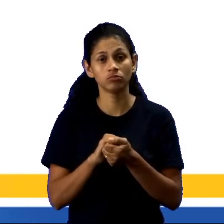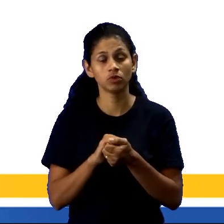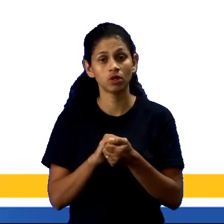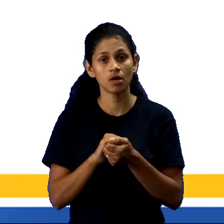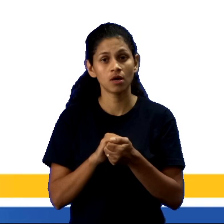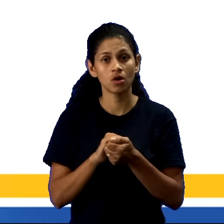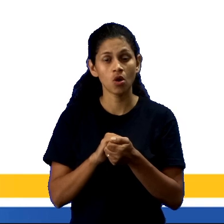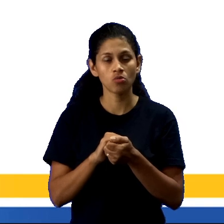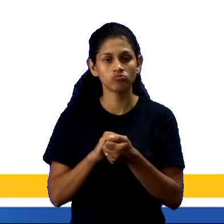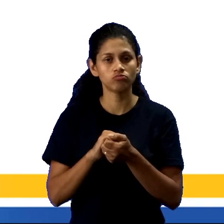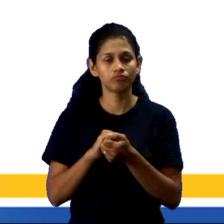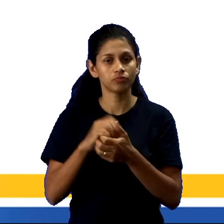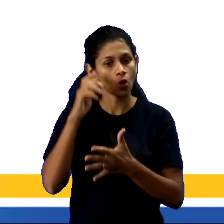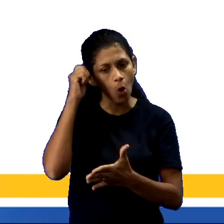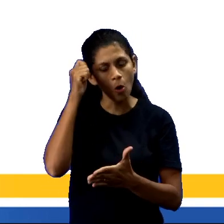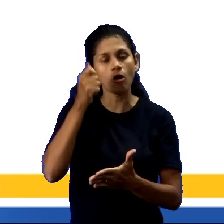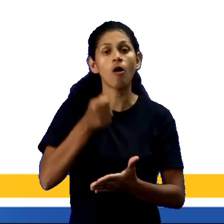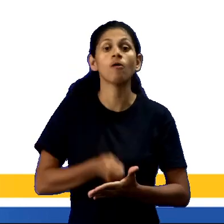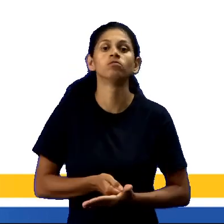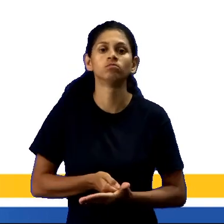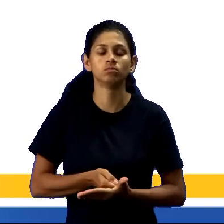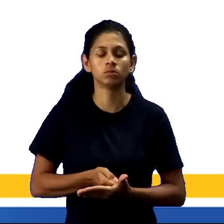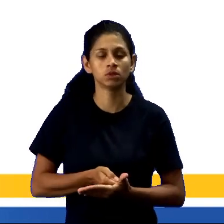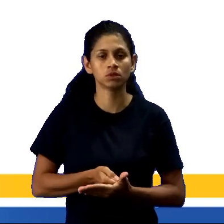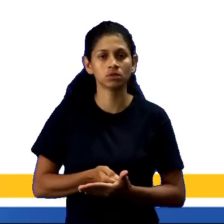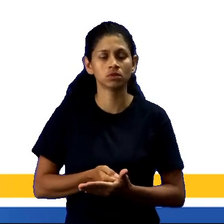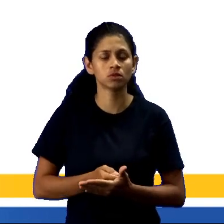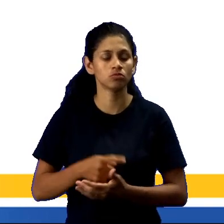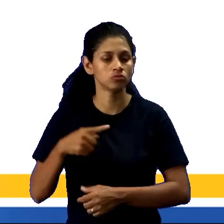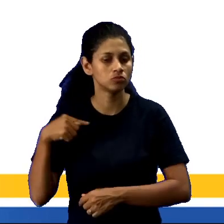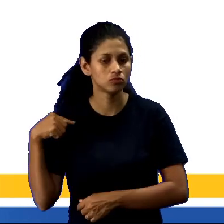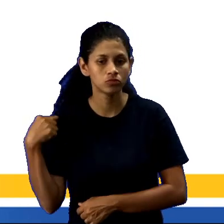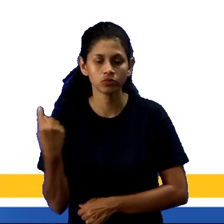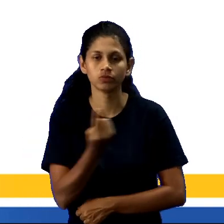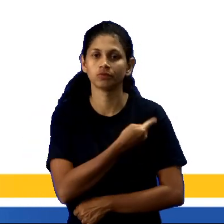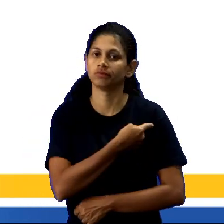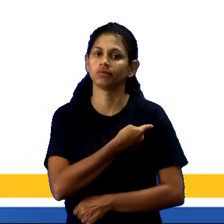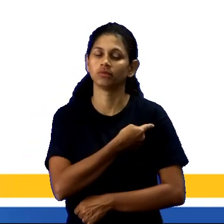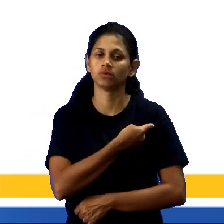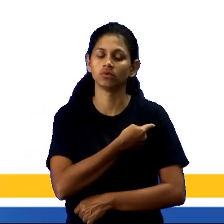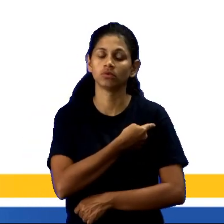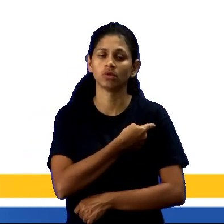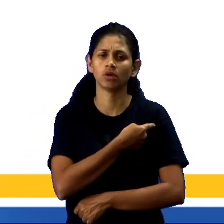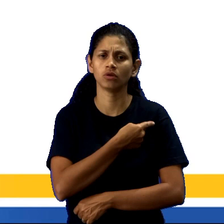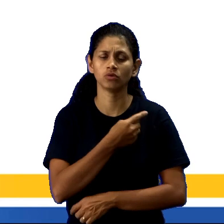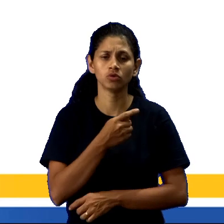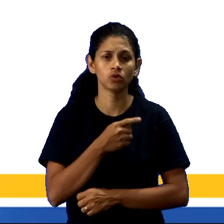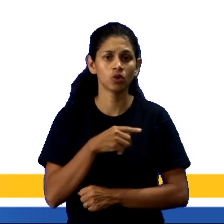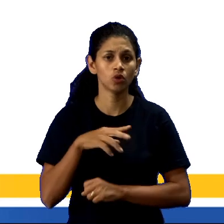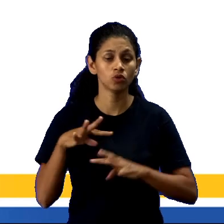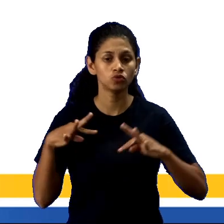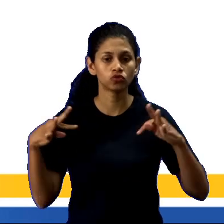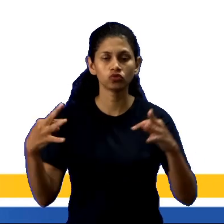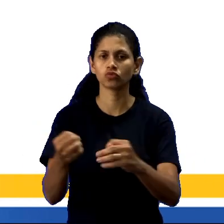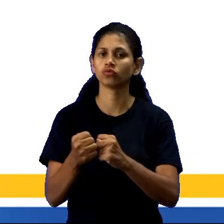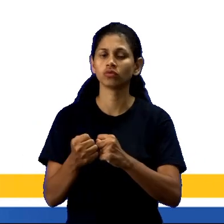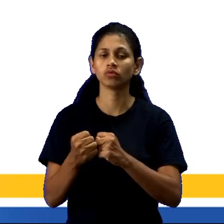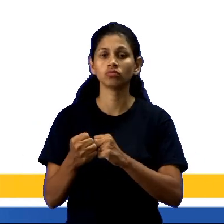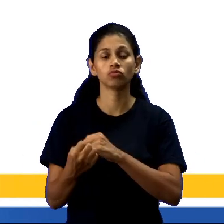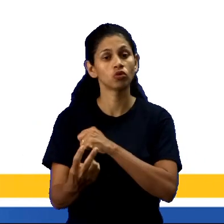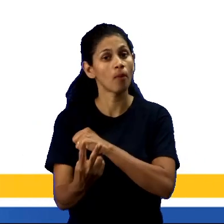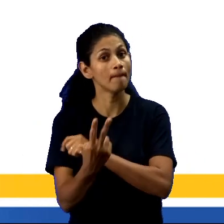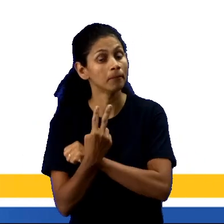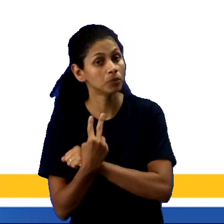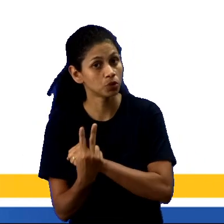de todos, não é só dever da família, não é só dever do parente, é dever do vizinho, é dever da escola, é dever de quem está